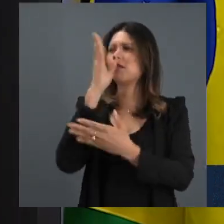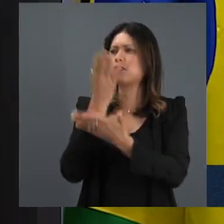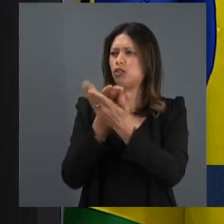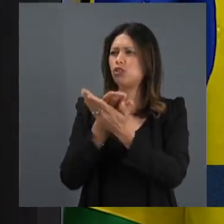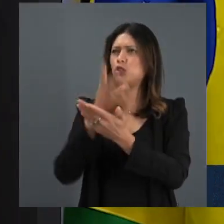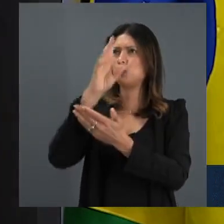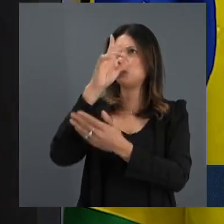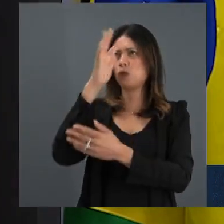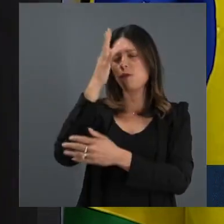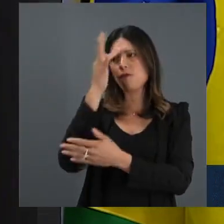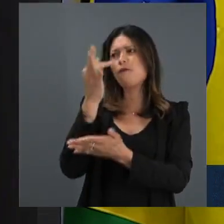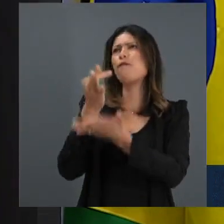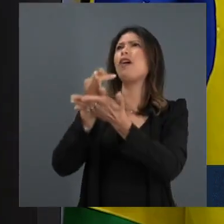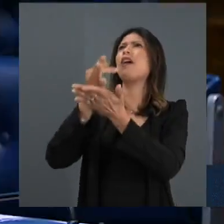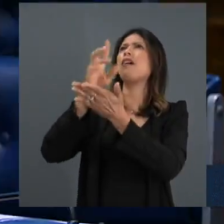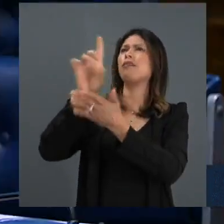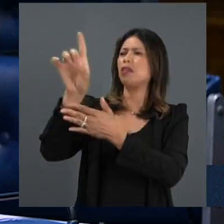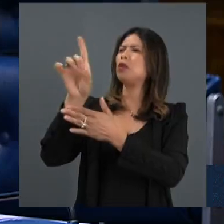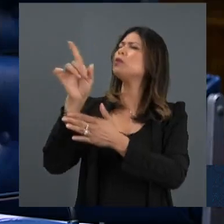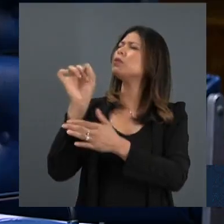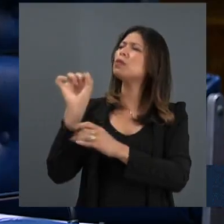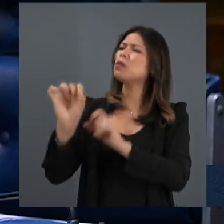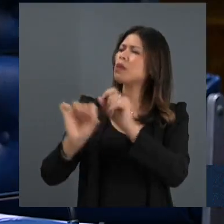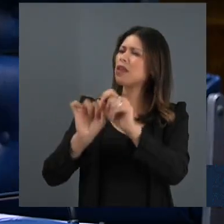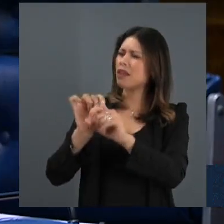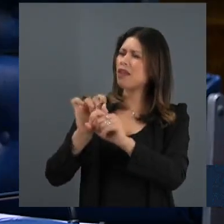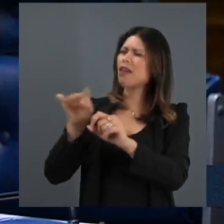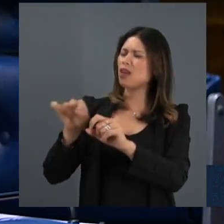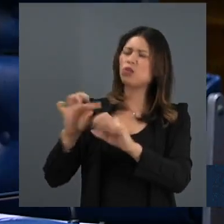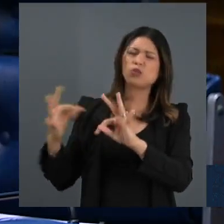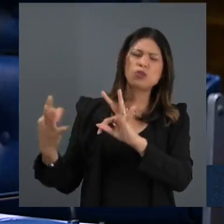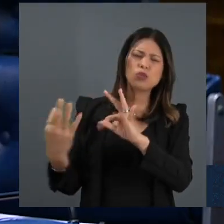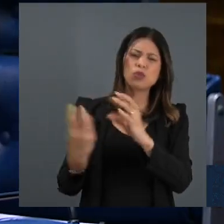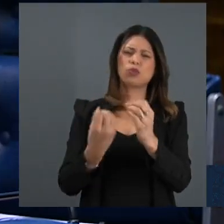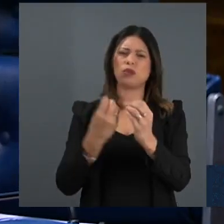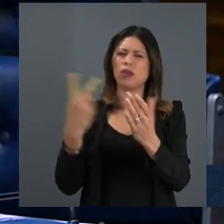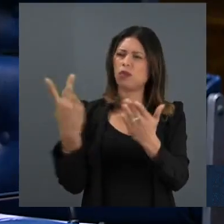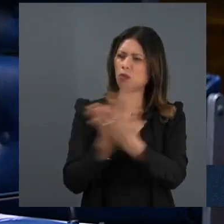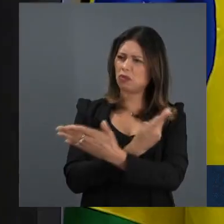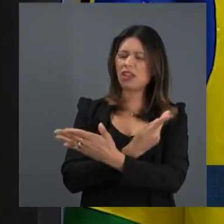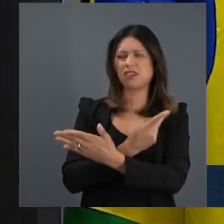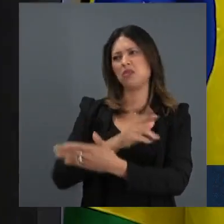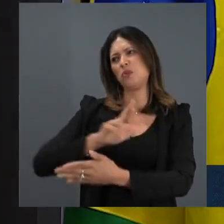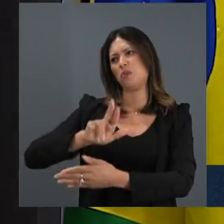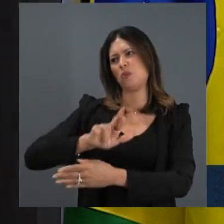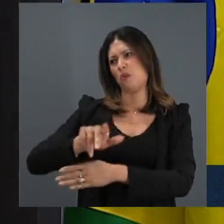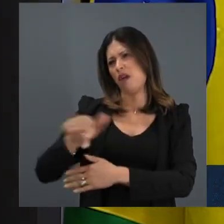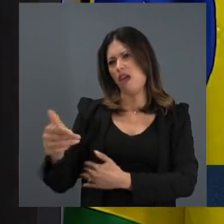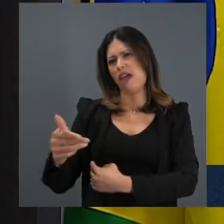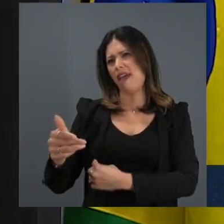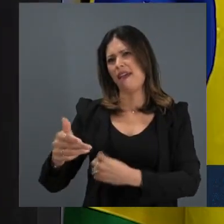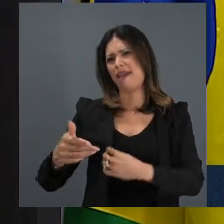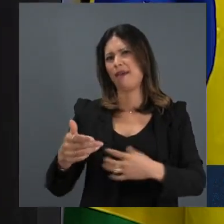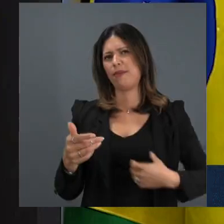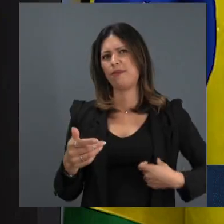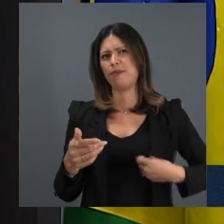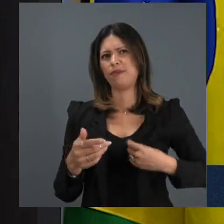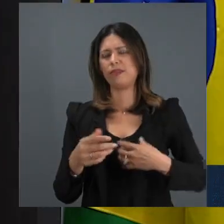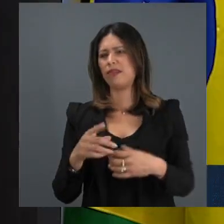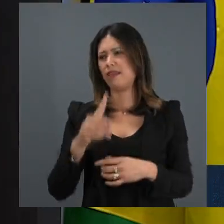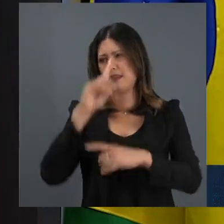Paim, que nada acontece por acaso, tudo tem uma razão de ser, eu procuro perceber que